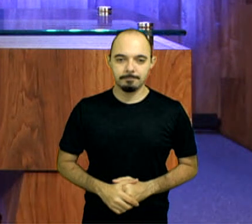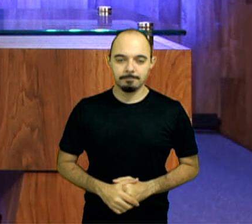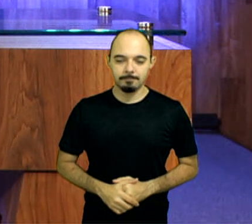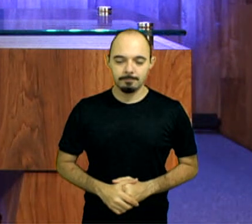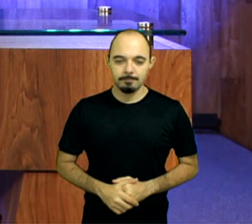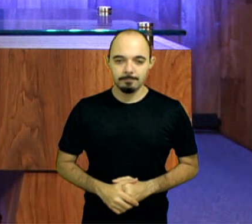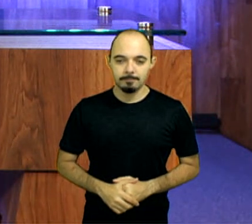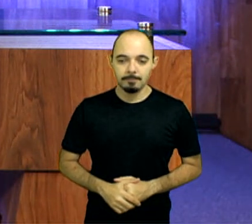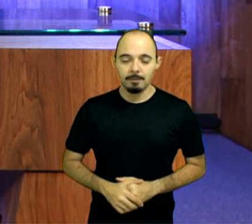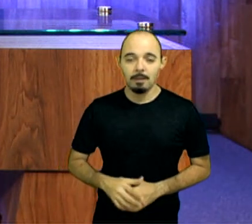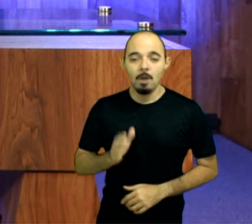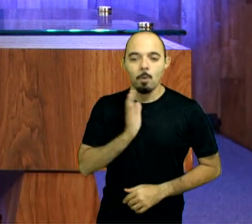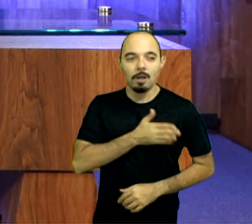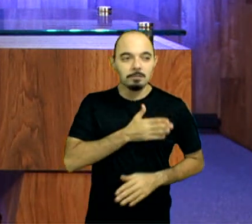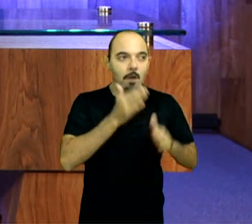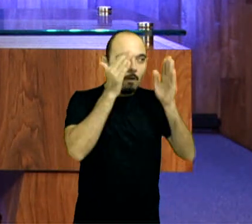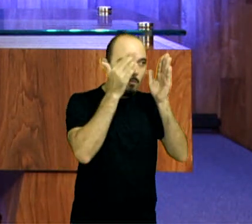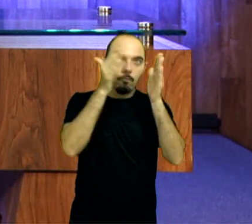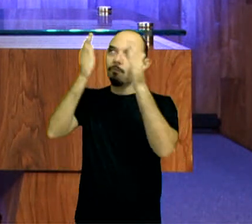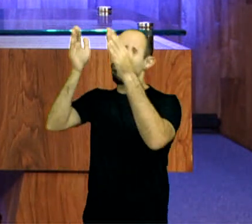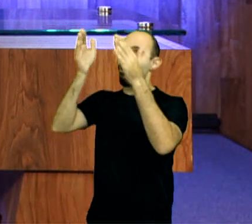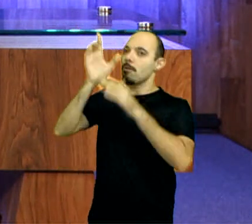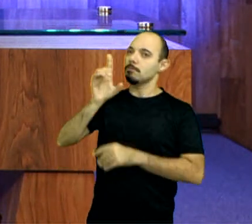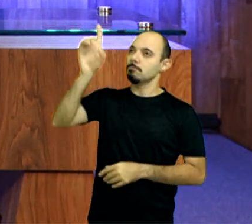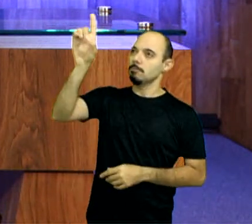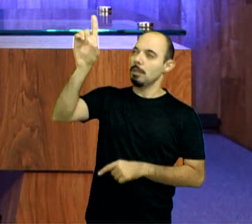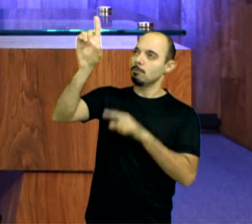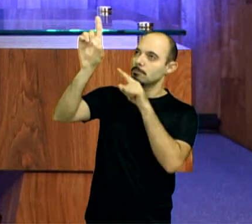Volta o teu coração para o Senhor.